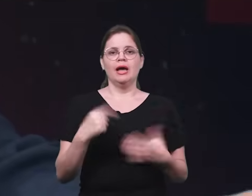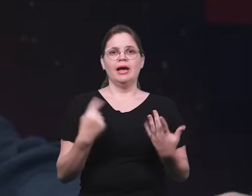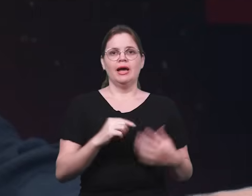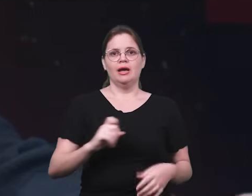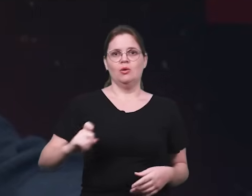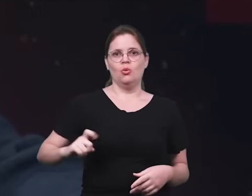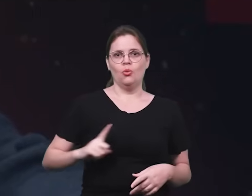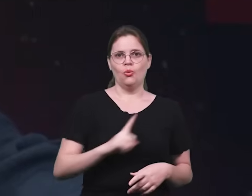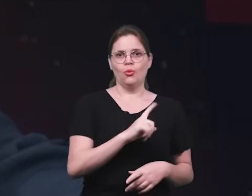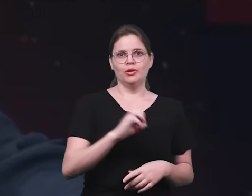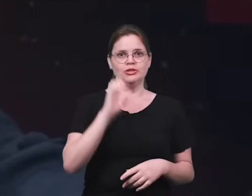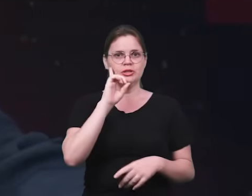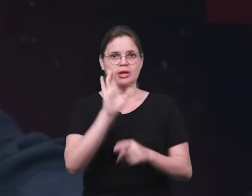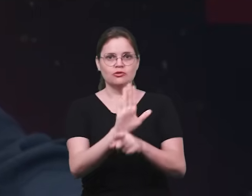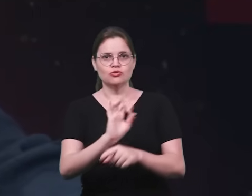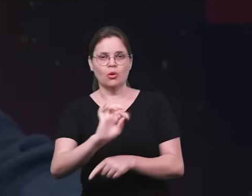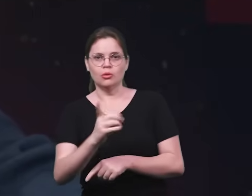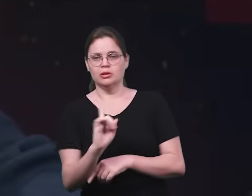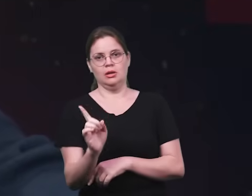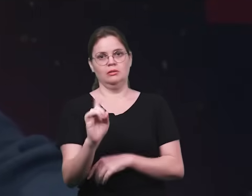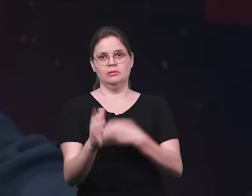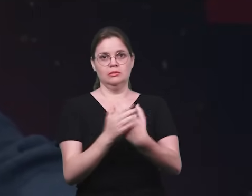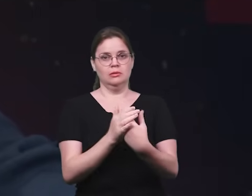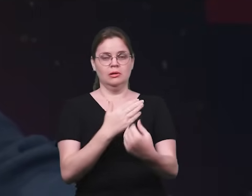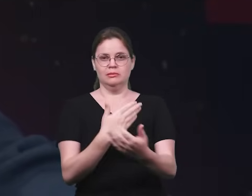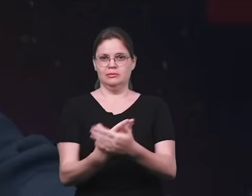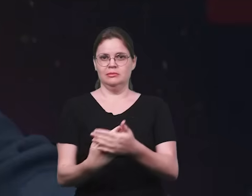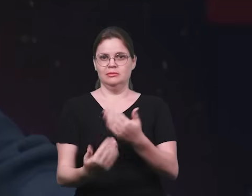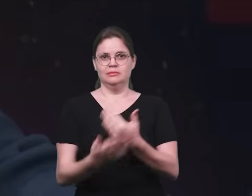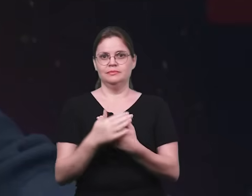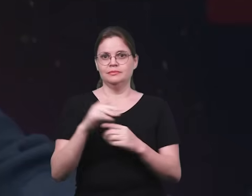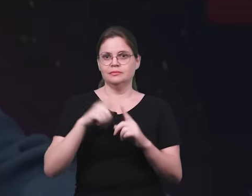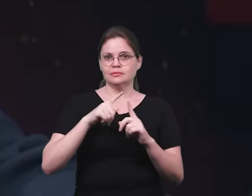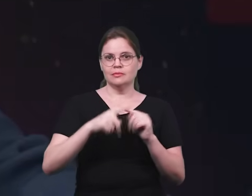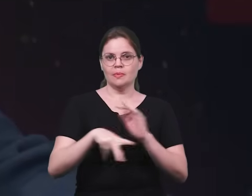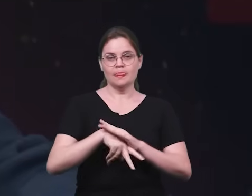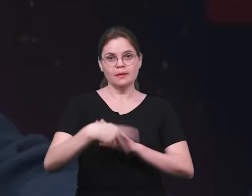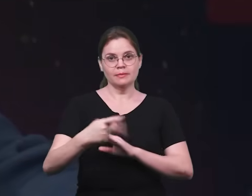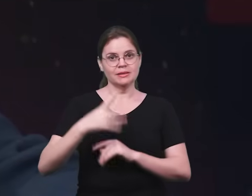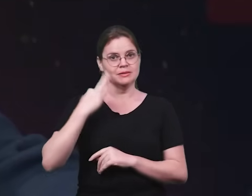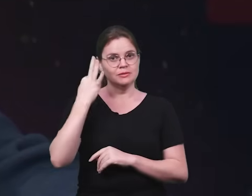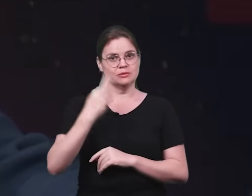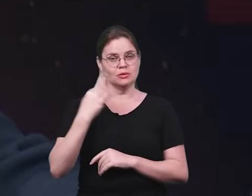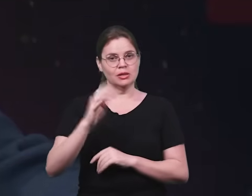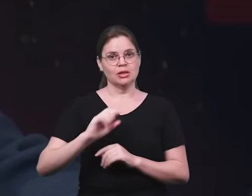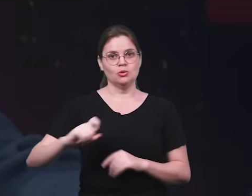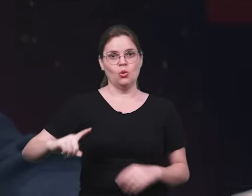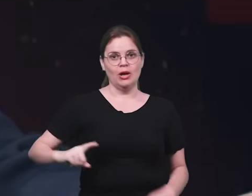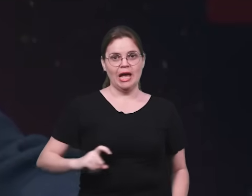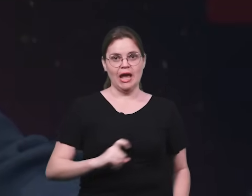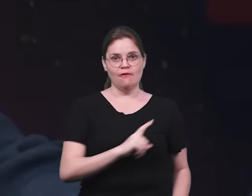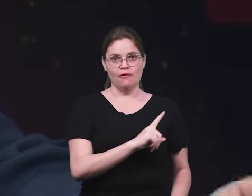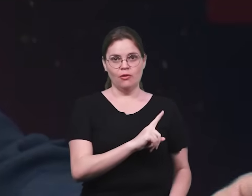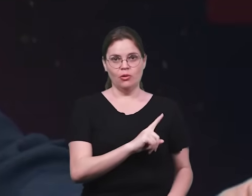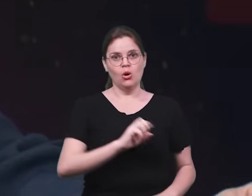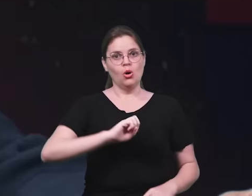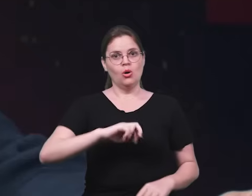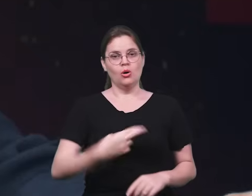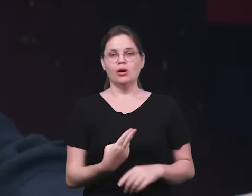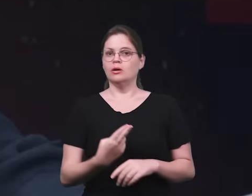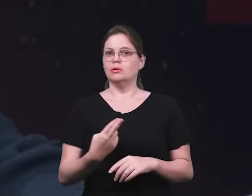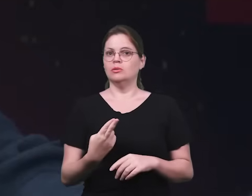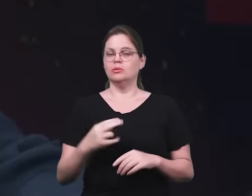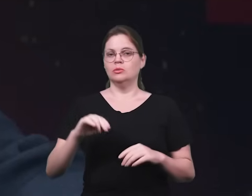Deus ajudou, qualquer aplicação do naturalismo, do evolucionismo, para quem é servo do